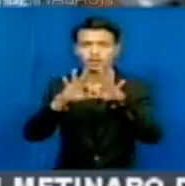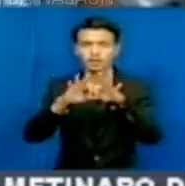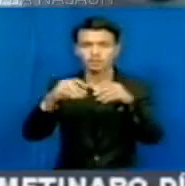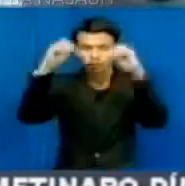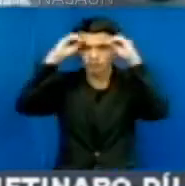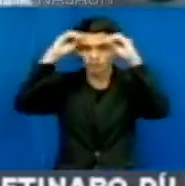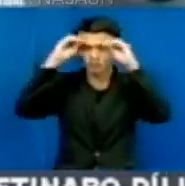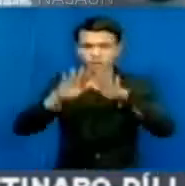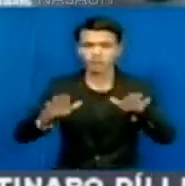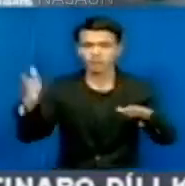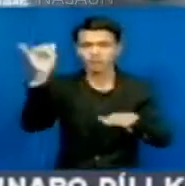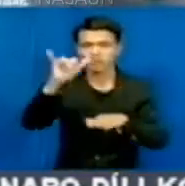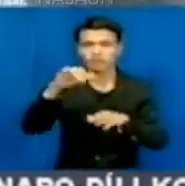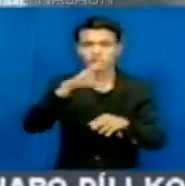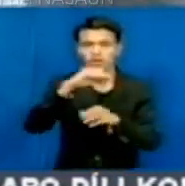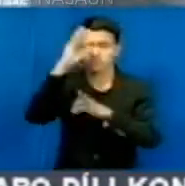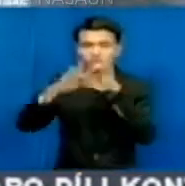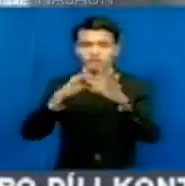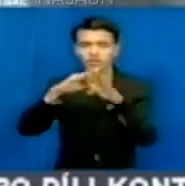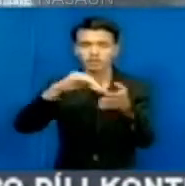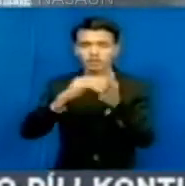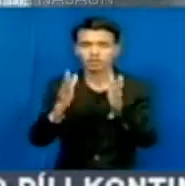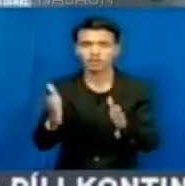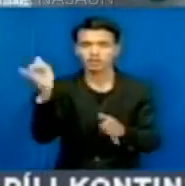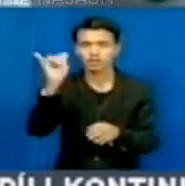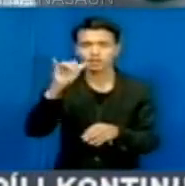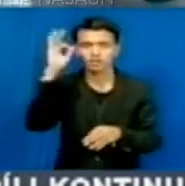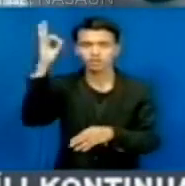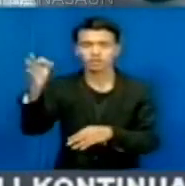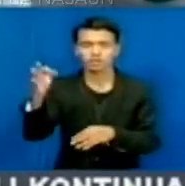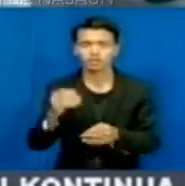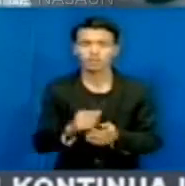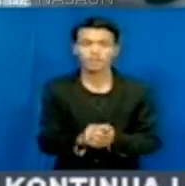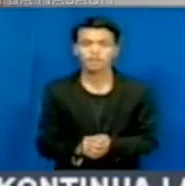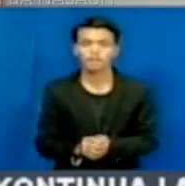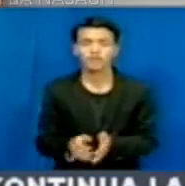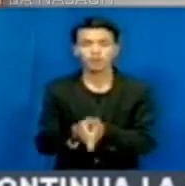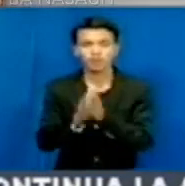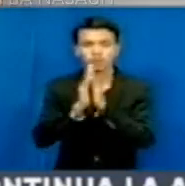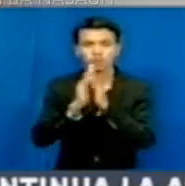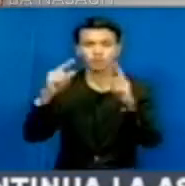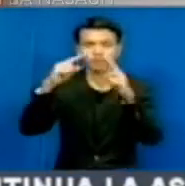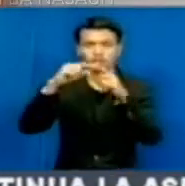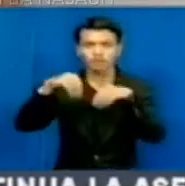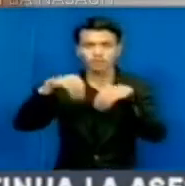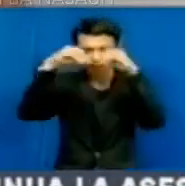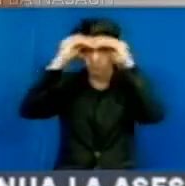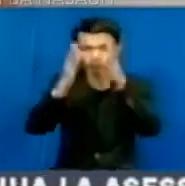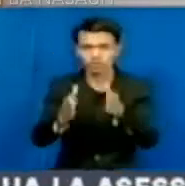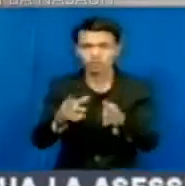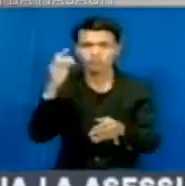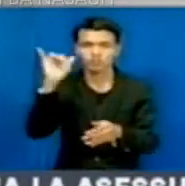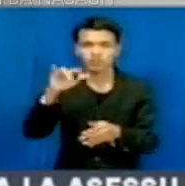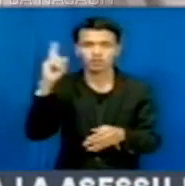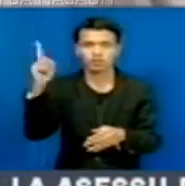educa labarik sira no garante estudante sira no futuro. Acácio Brito encoraja mos professor sira a tuna